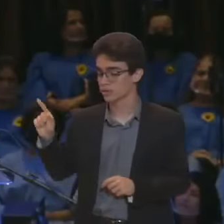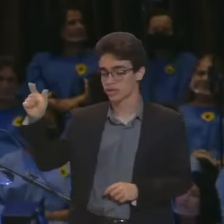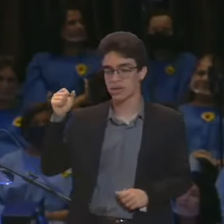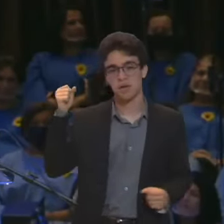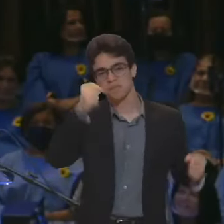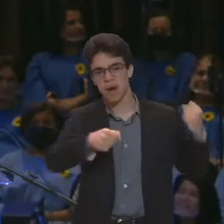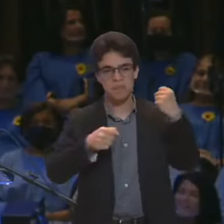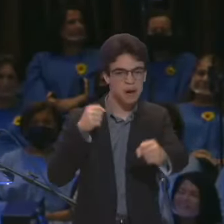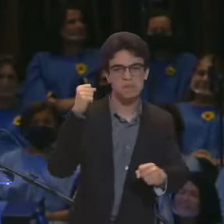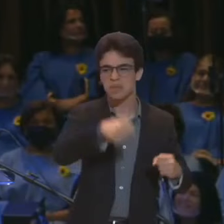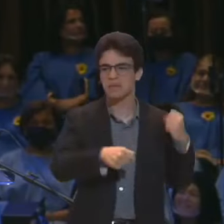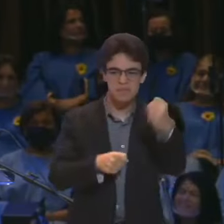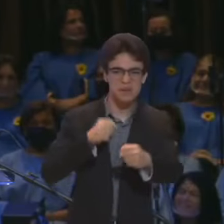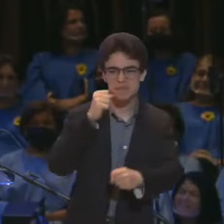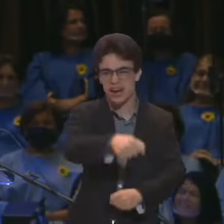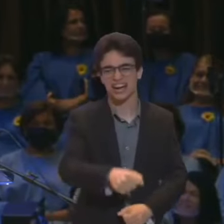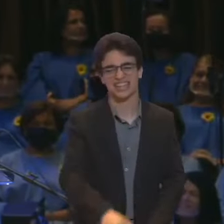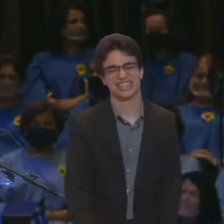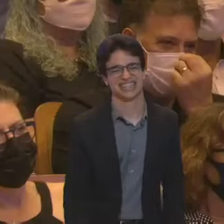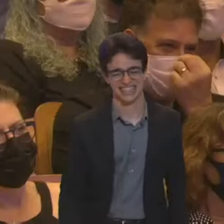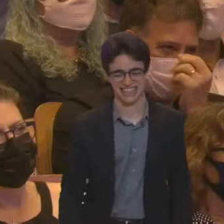boxeador.